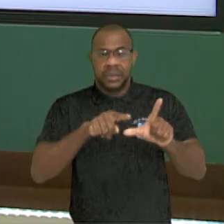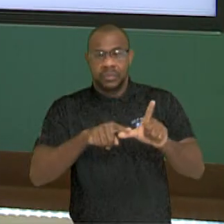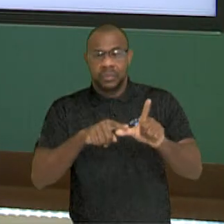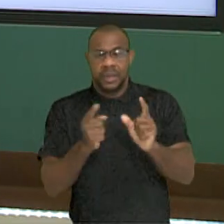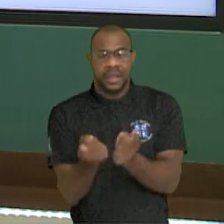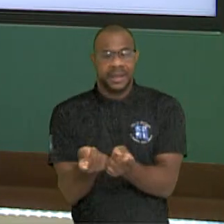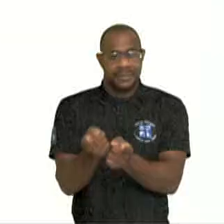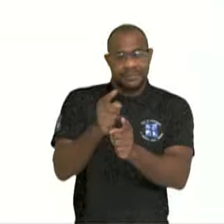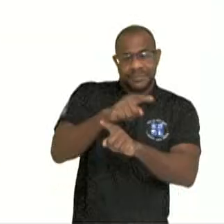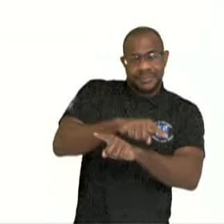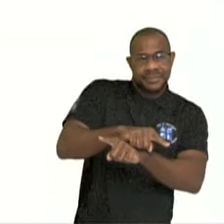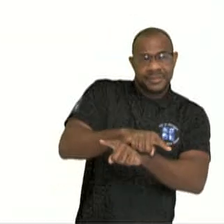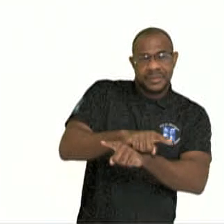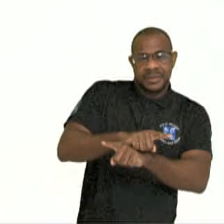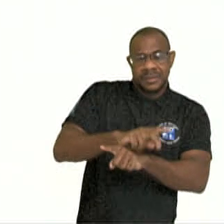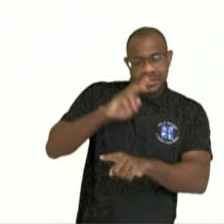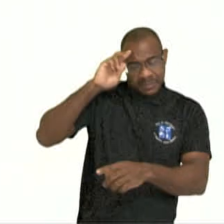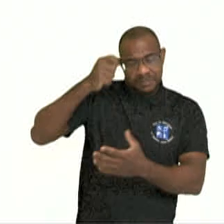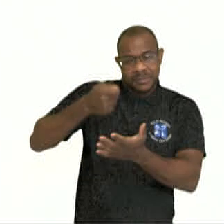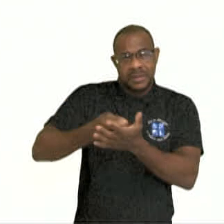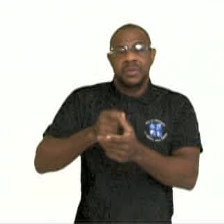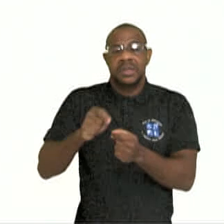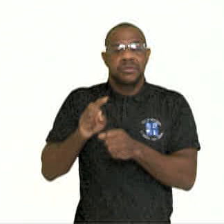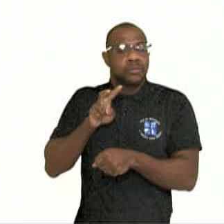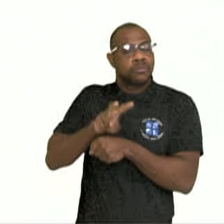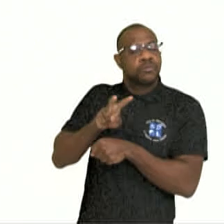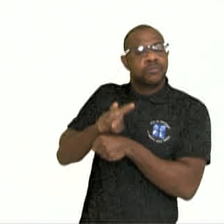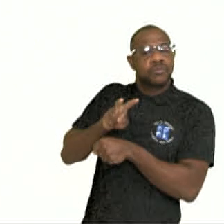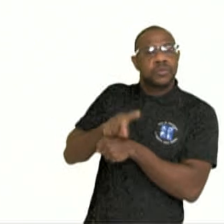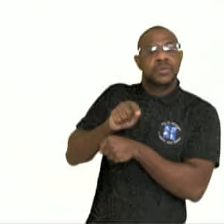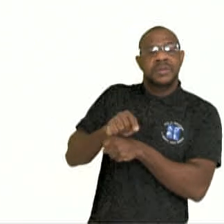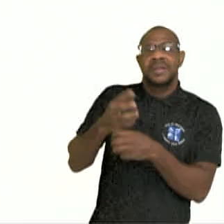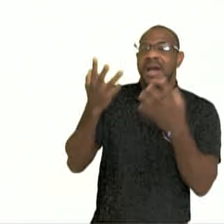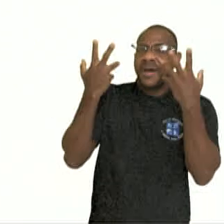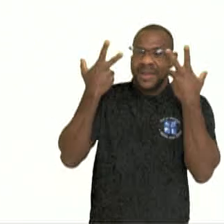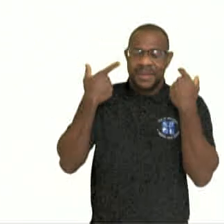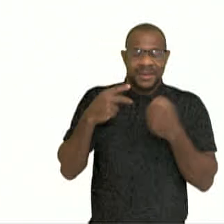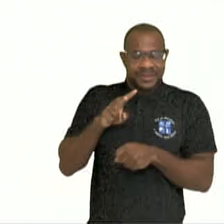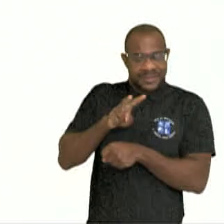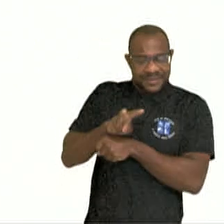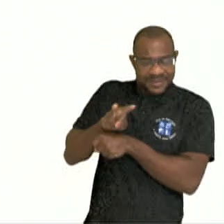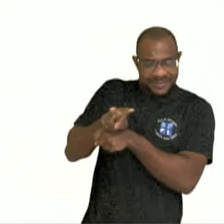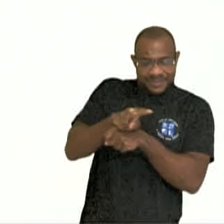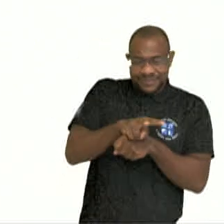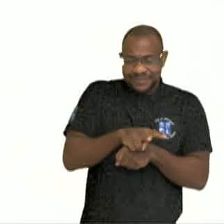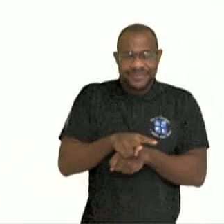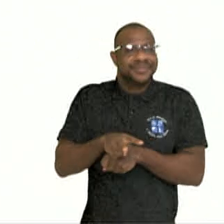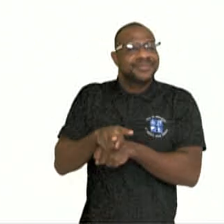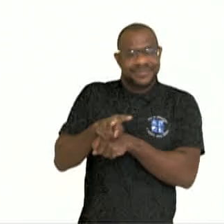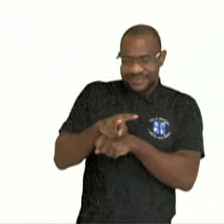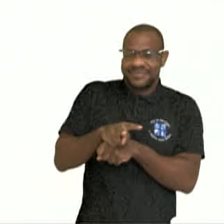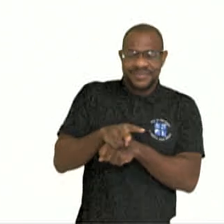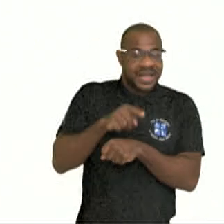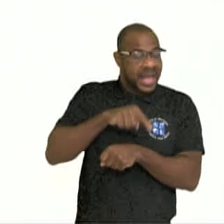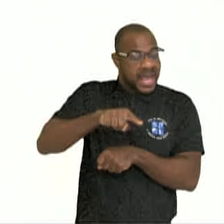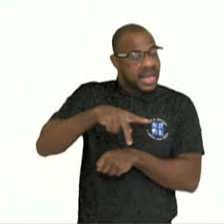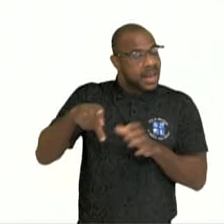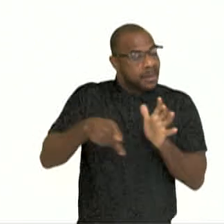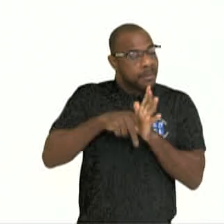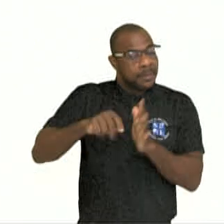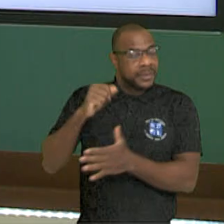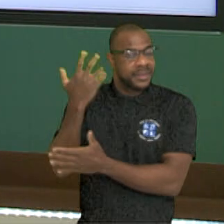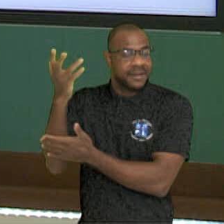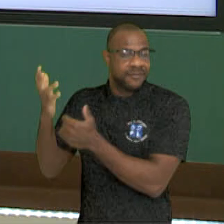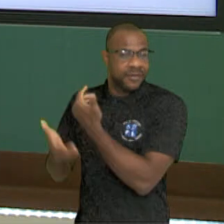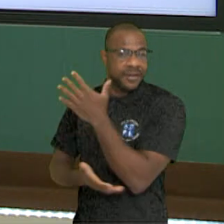Dessas decisões e supervisão, né, que são aparentemente tomadas pelos representantes da fauna e da flora. É como